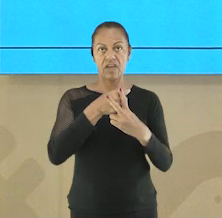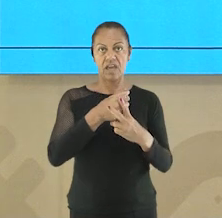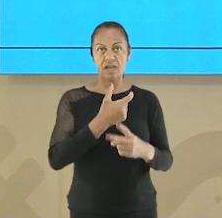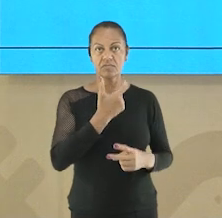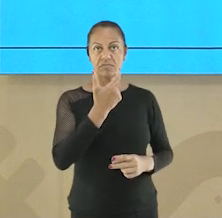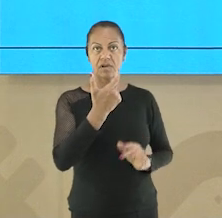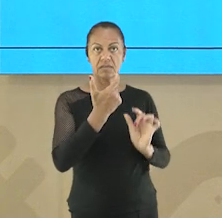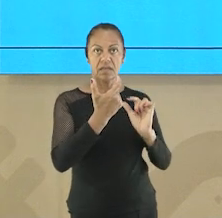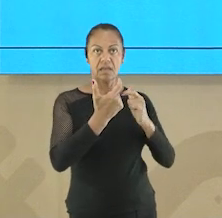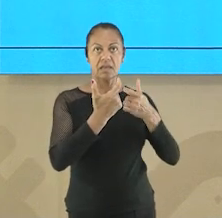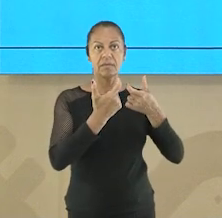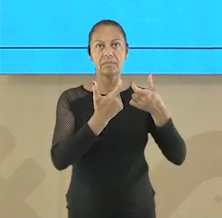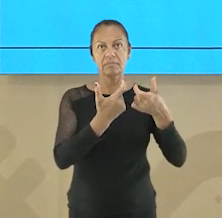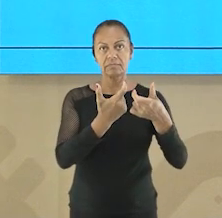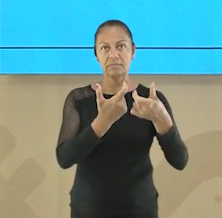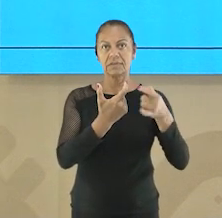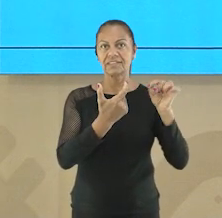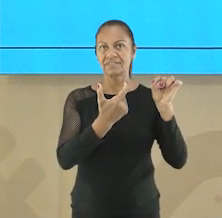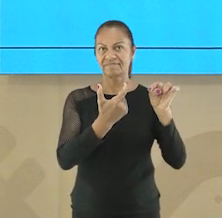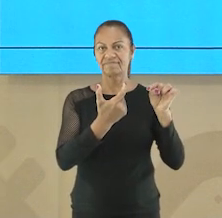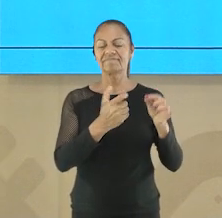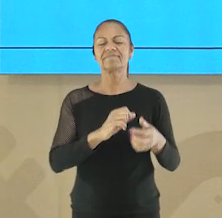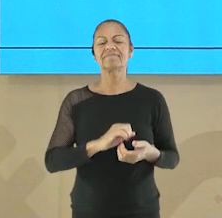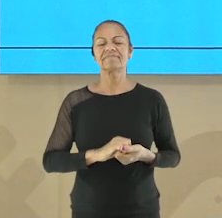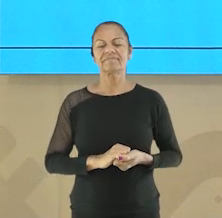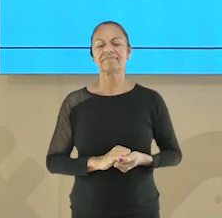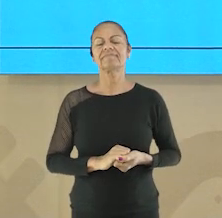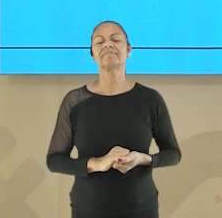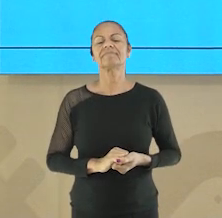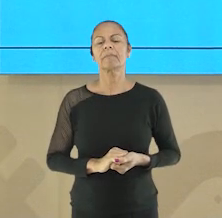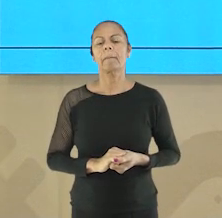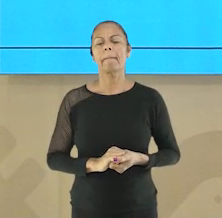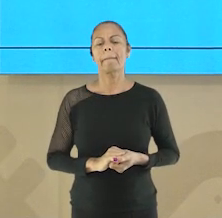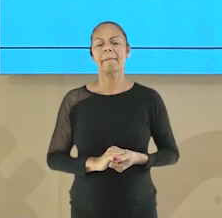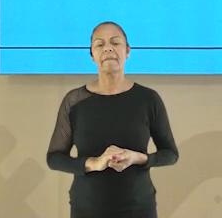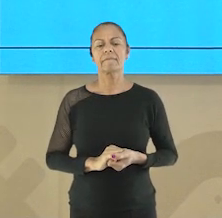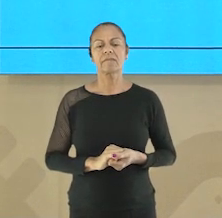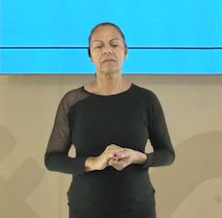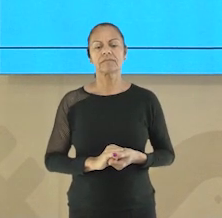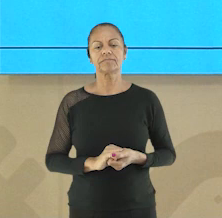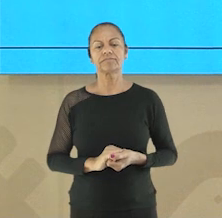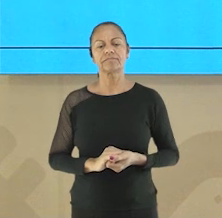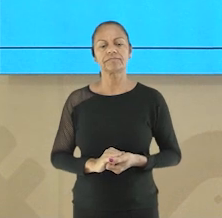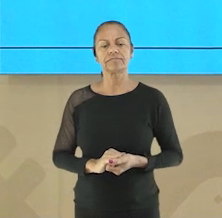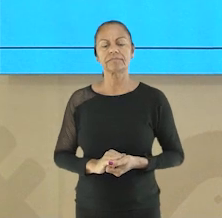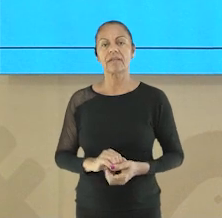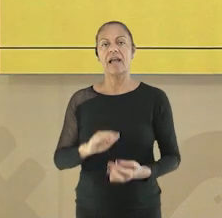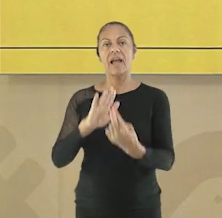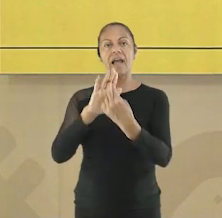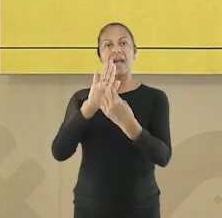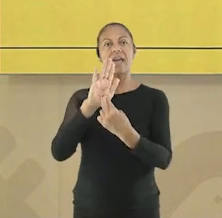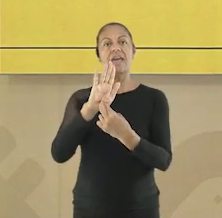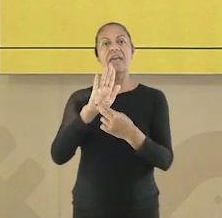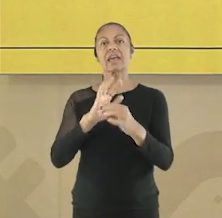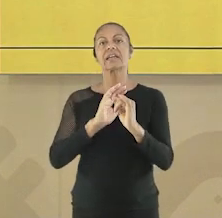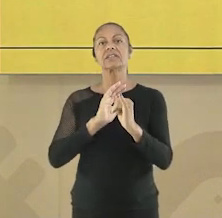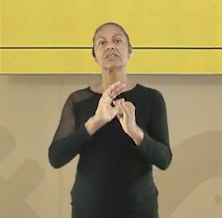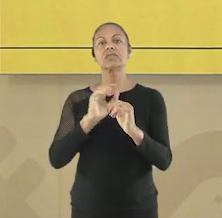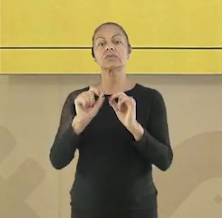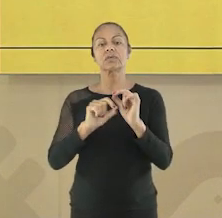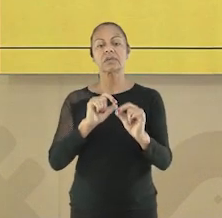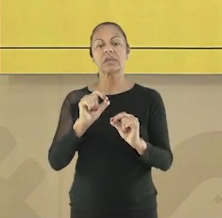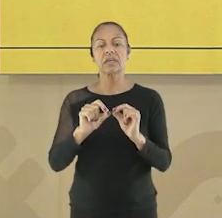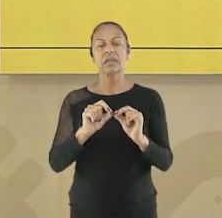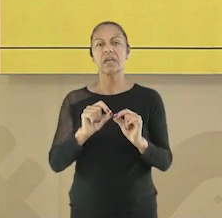verbo. Inclusive, essa é uma das regras mais importantes em relação à colocação pronominal. Vamos conferir. A